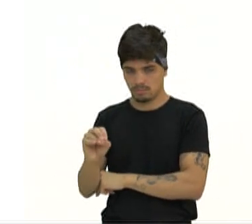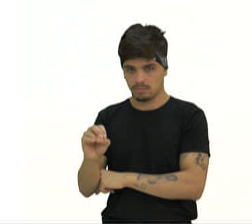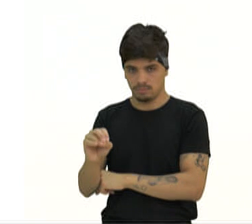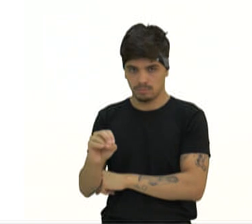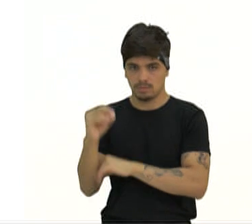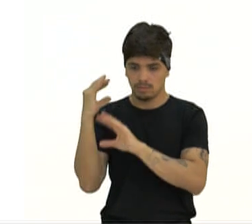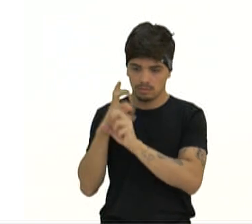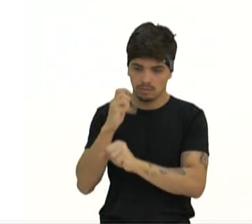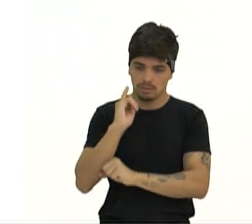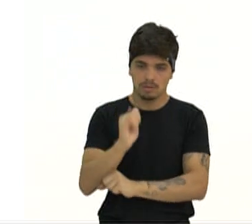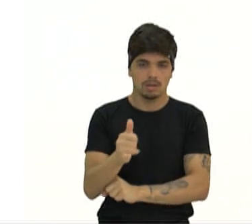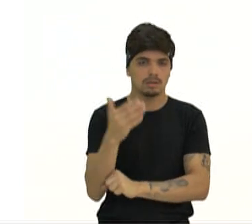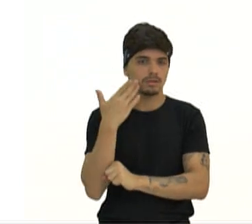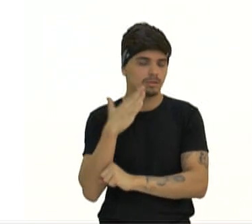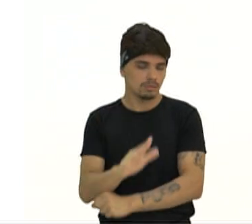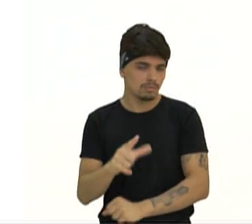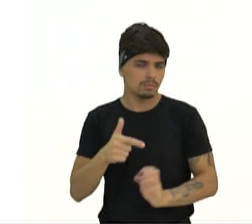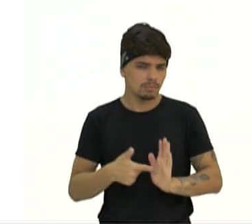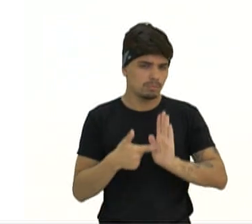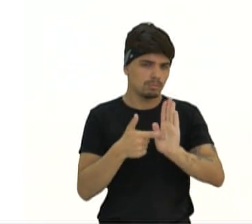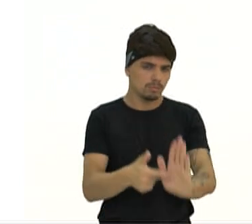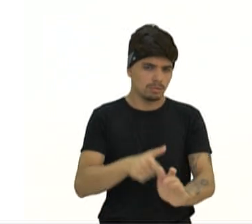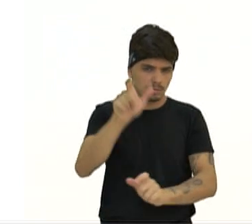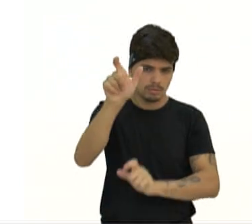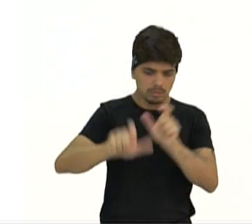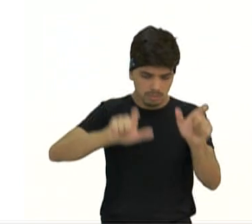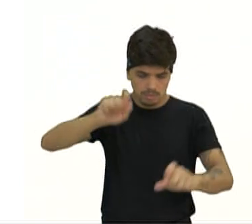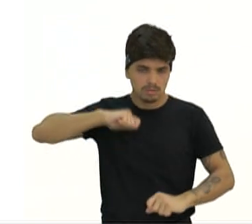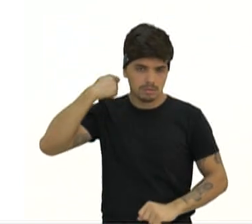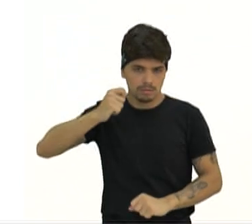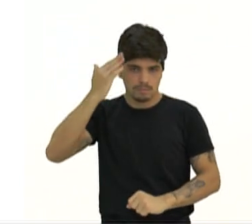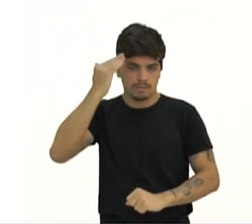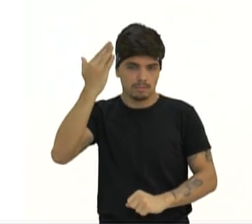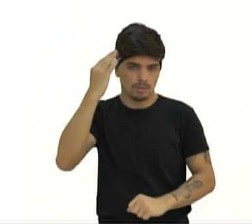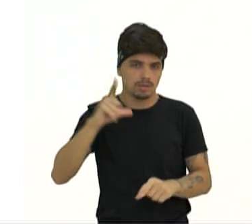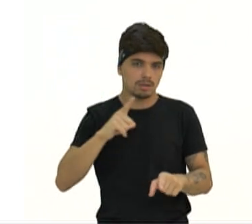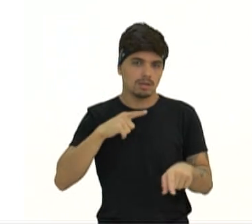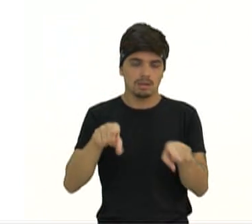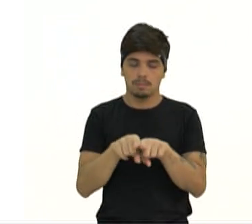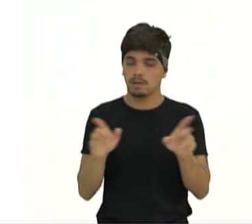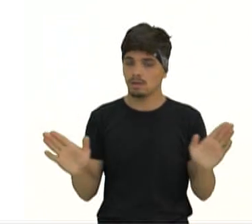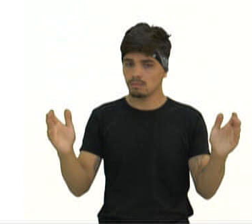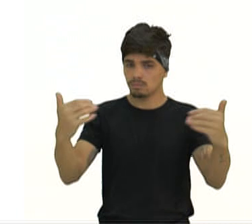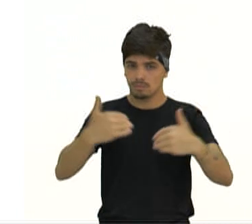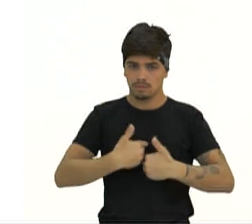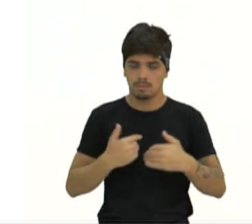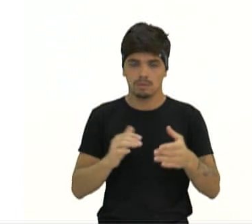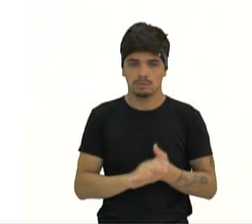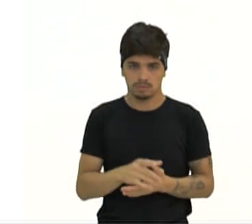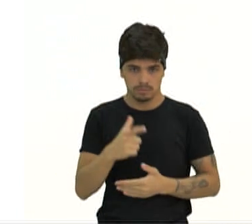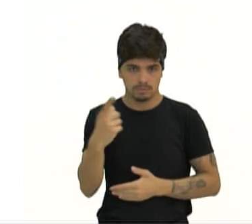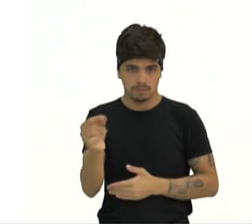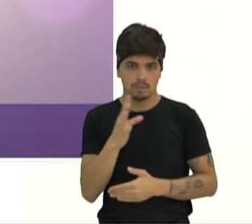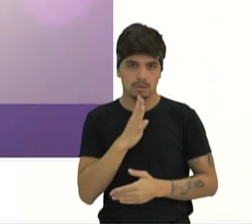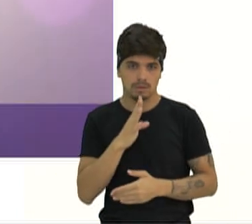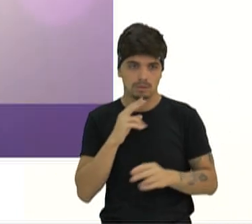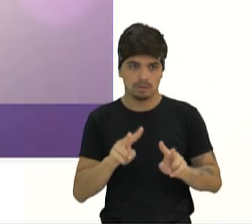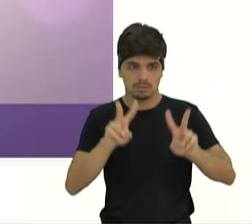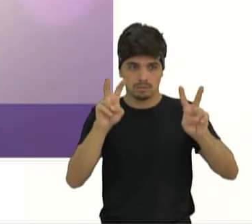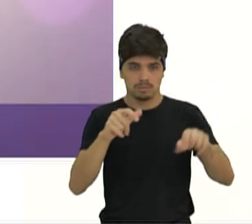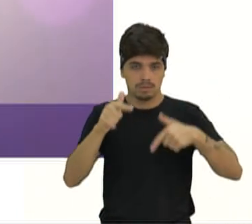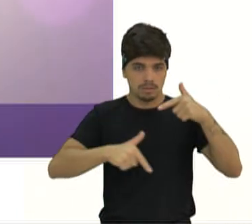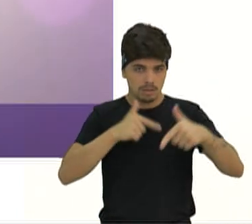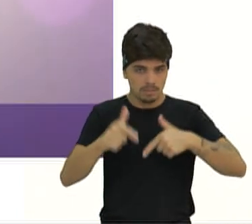aqui ele retrata artistas famosos que estão dentro do espectro autista vamos conhecer um pouco mais sobre o trabalho do